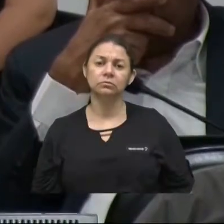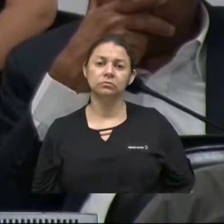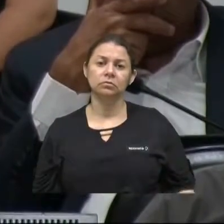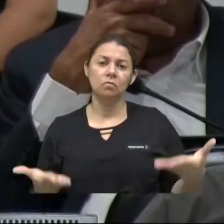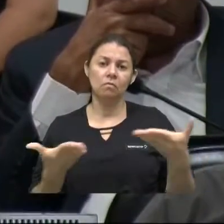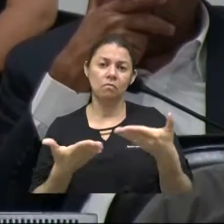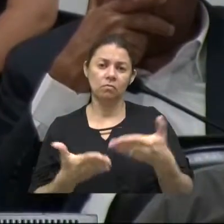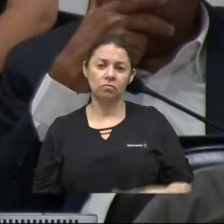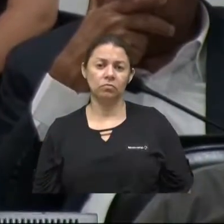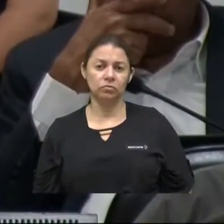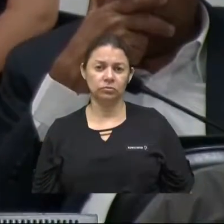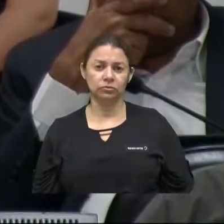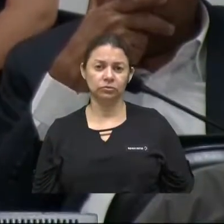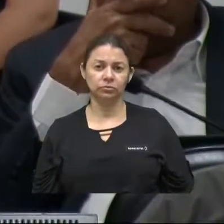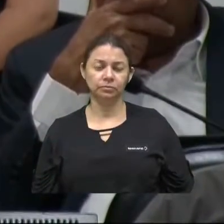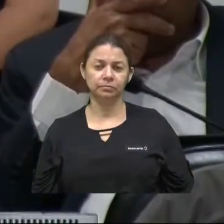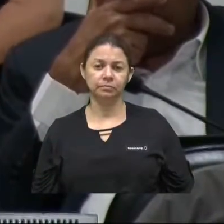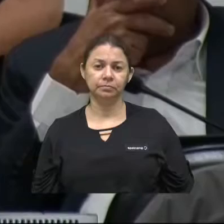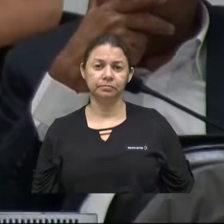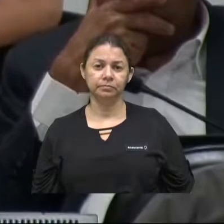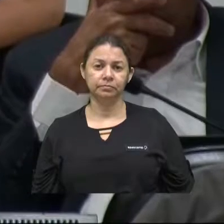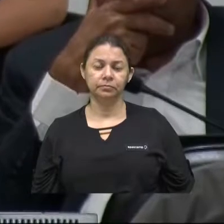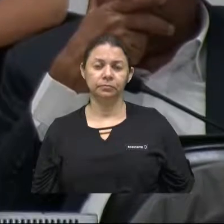eleição, que se investigue mesmo.